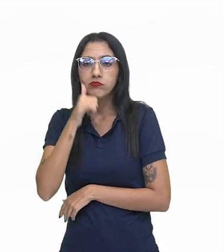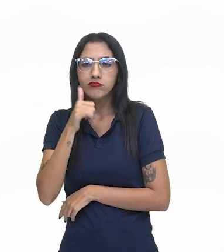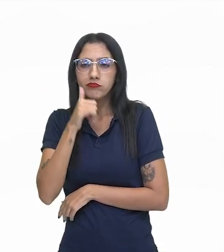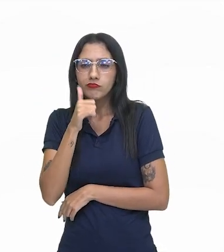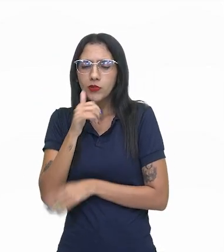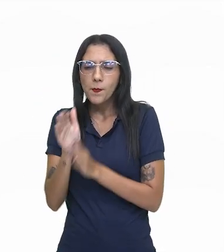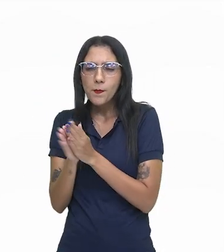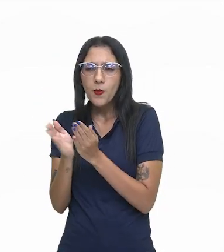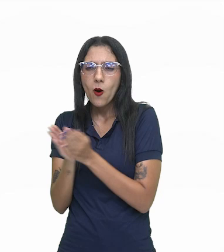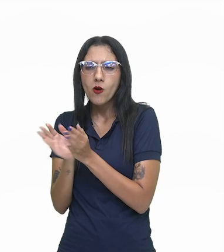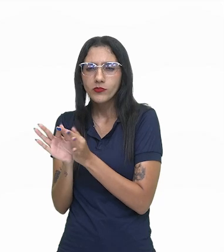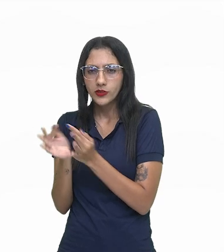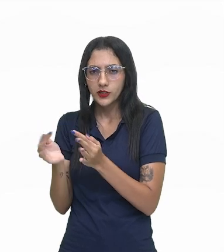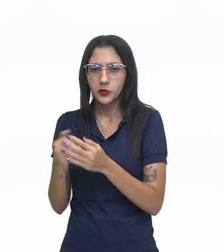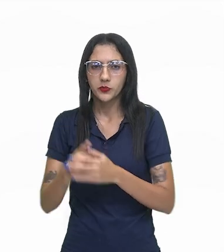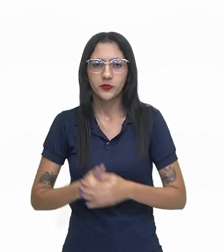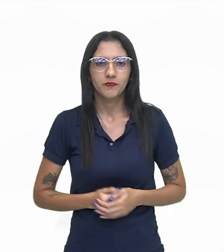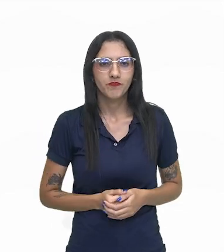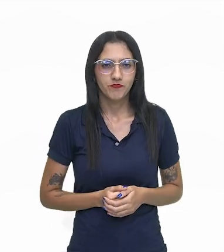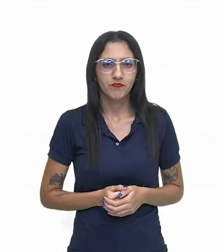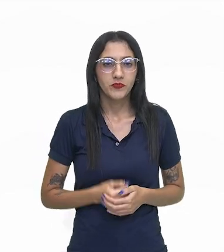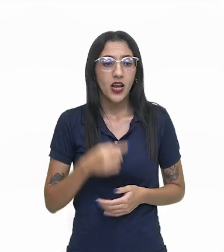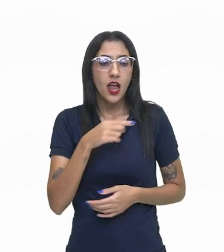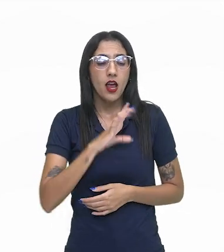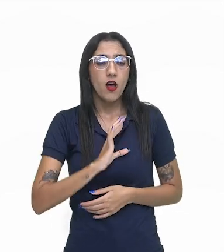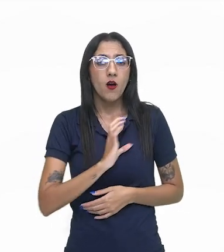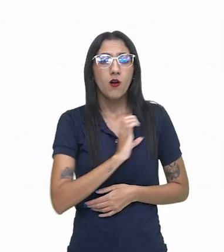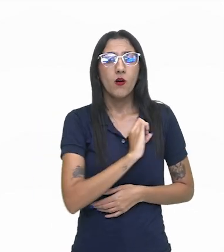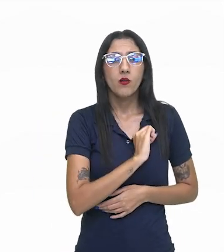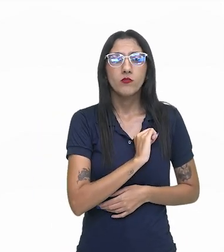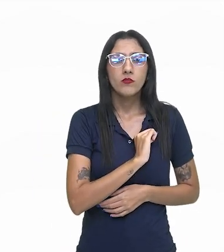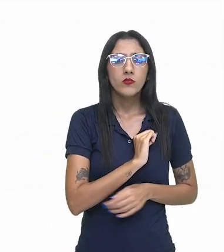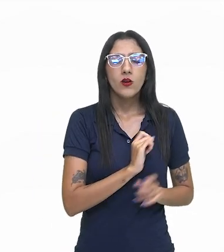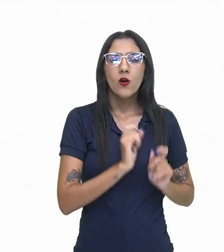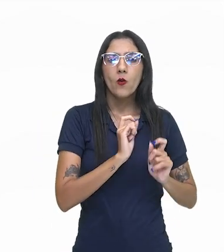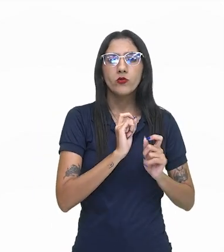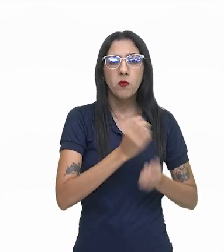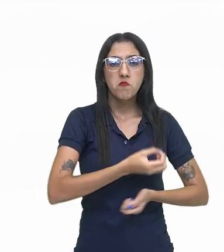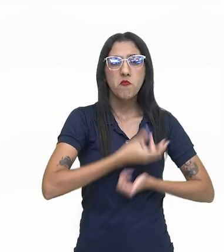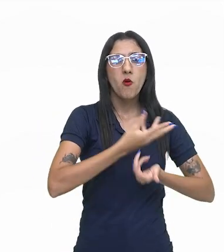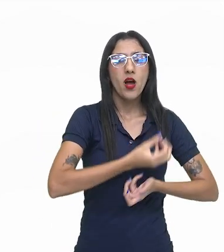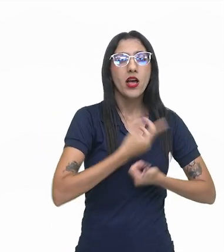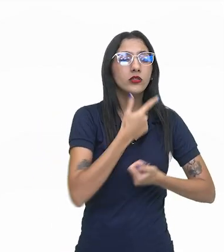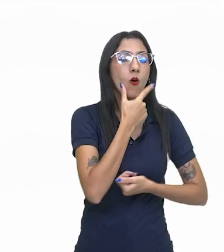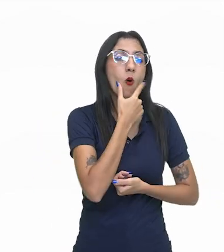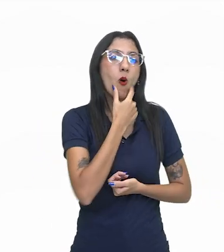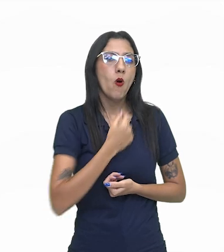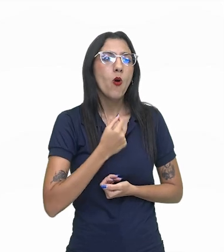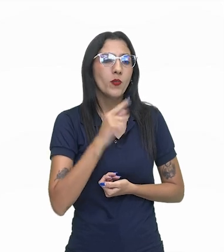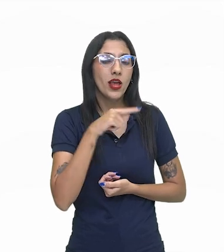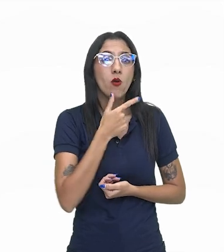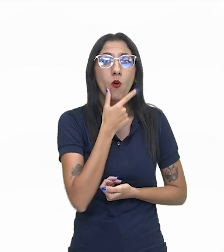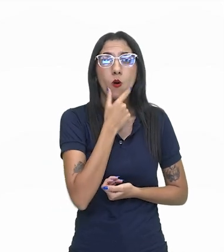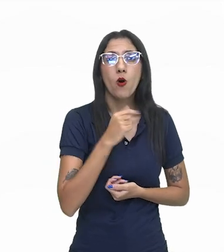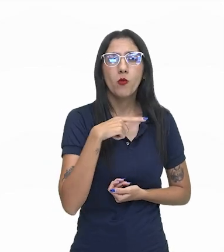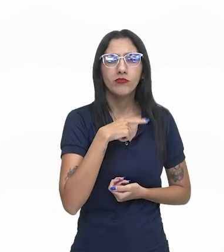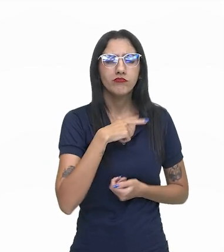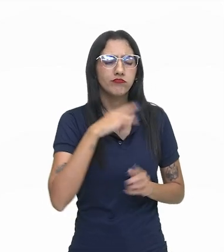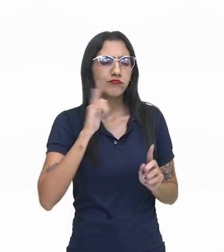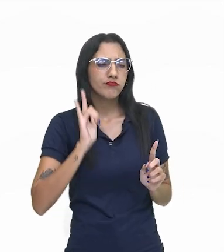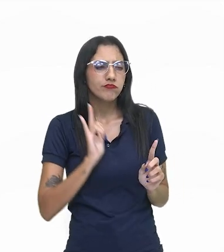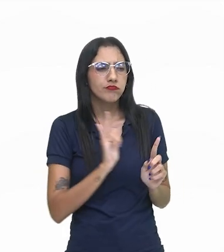Na cantiga de amor, o sujeito poético é masculino e declara o seu amor à dama,